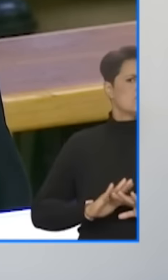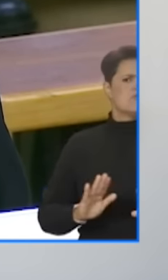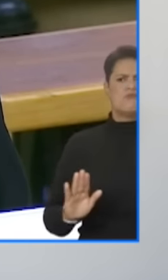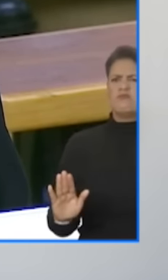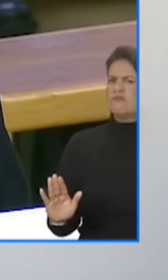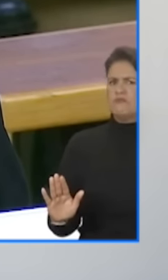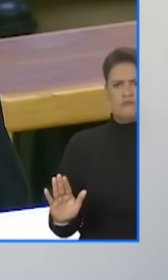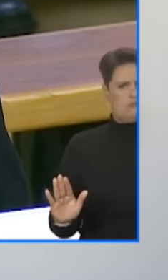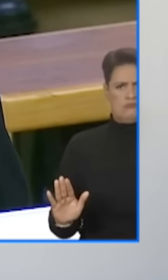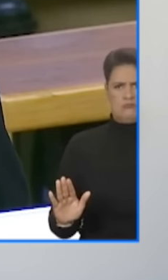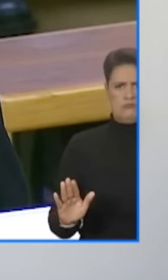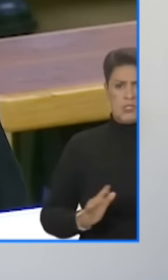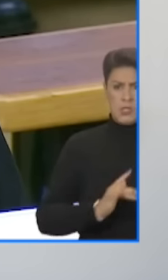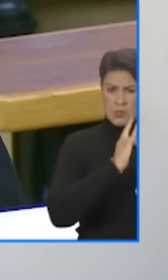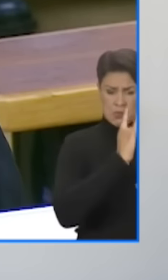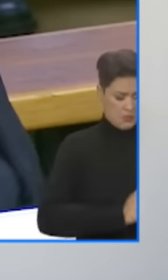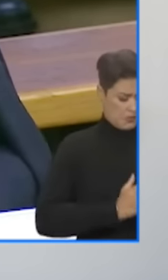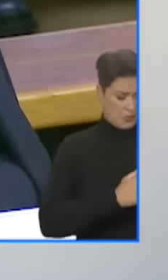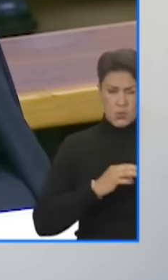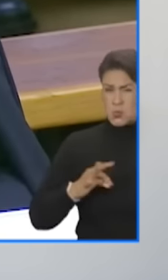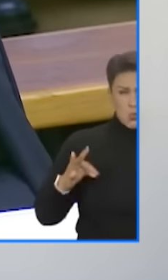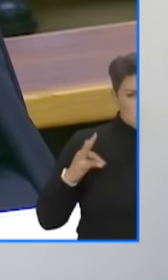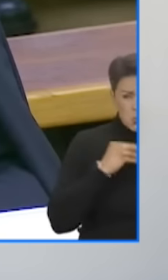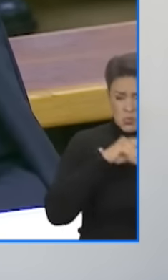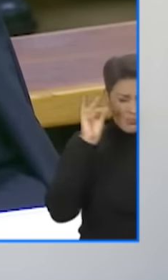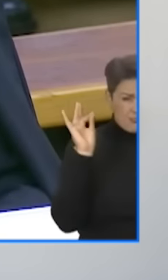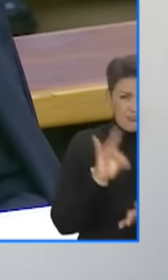a isso, não tem muita coisa a ser feita, não.